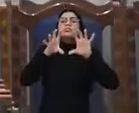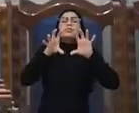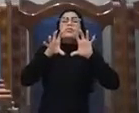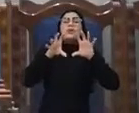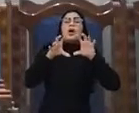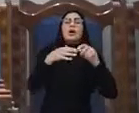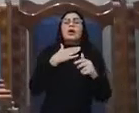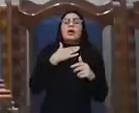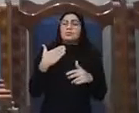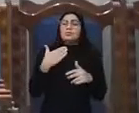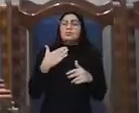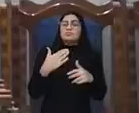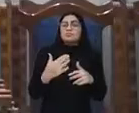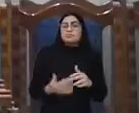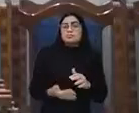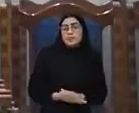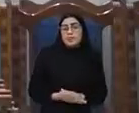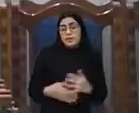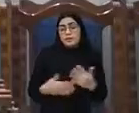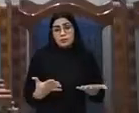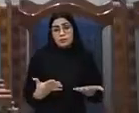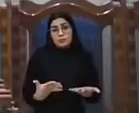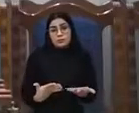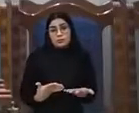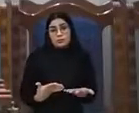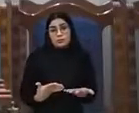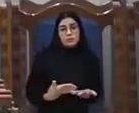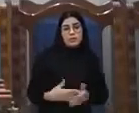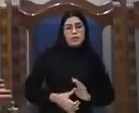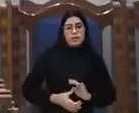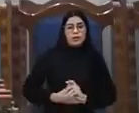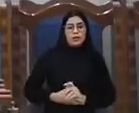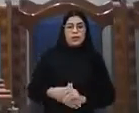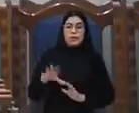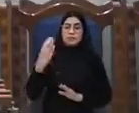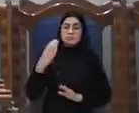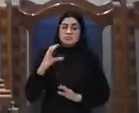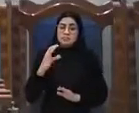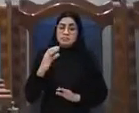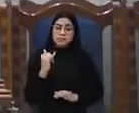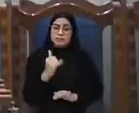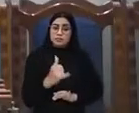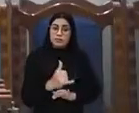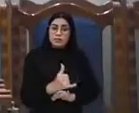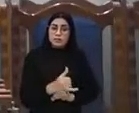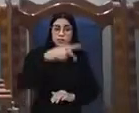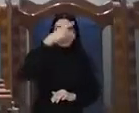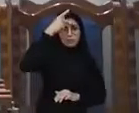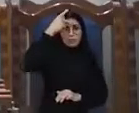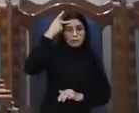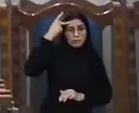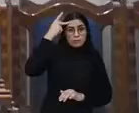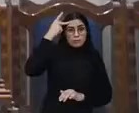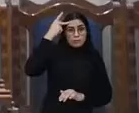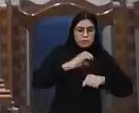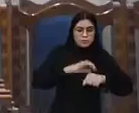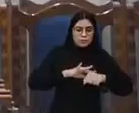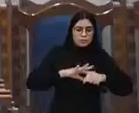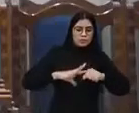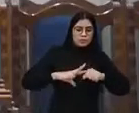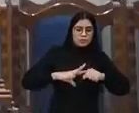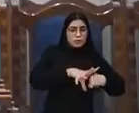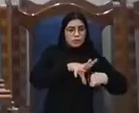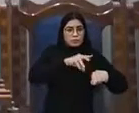afogado. E diz a ciência que quem morre de Covid é como quem morre afogado, é uma morte terrível. Pois bem, por